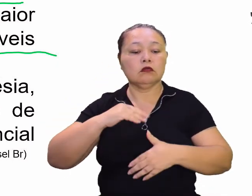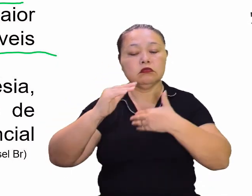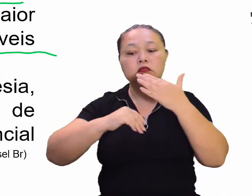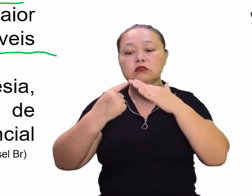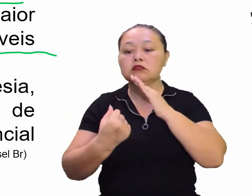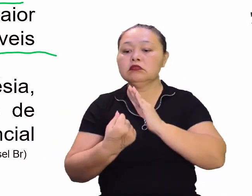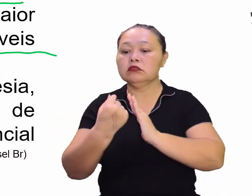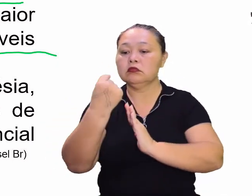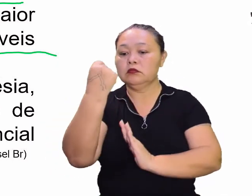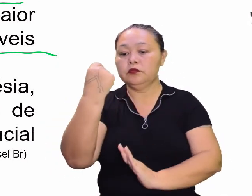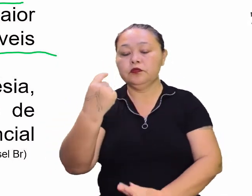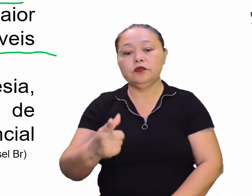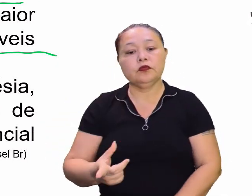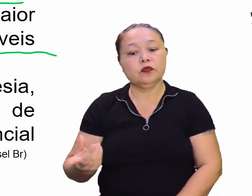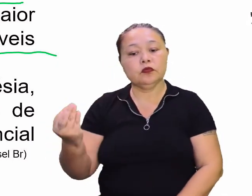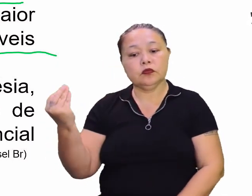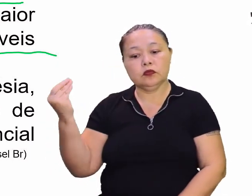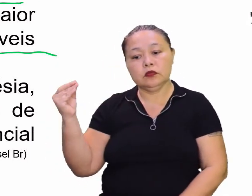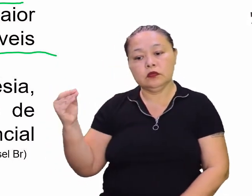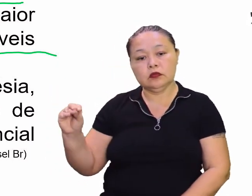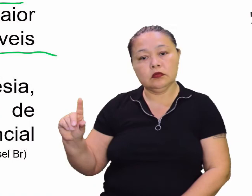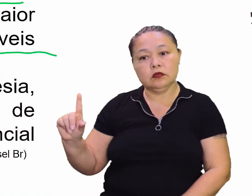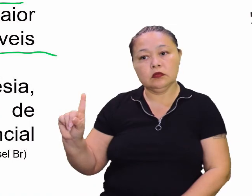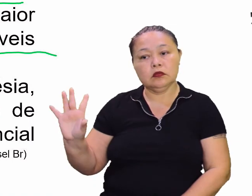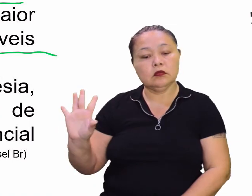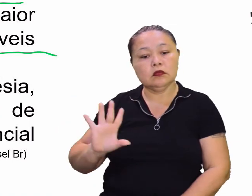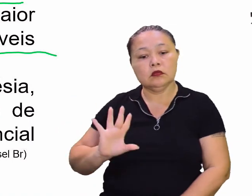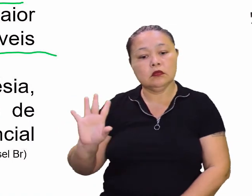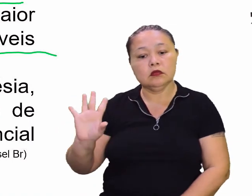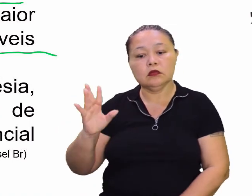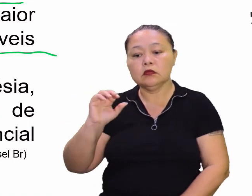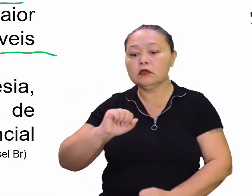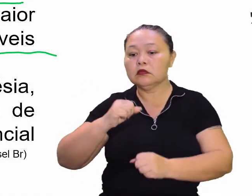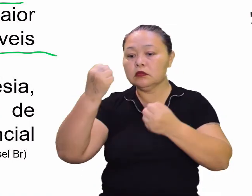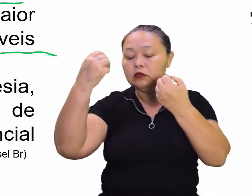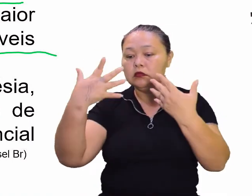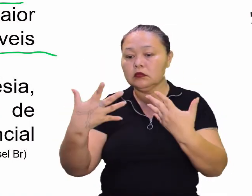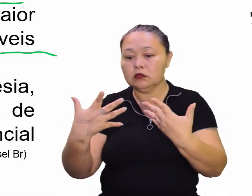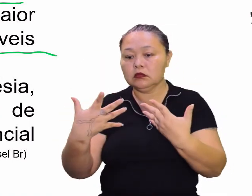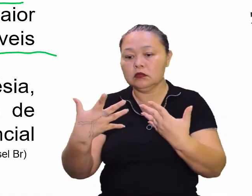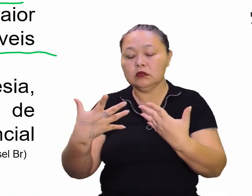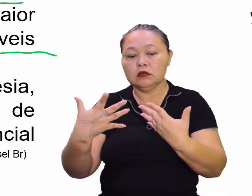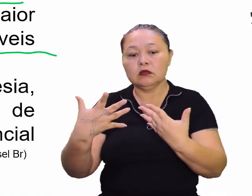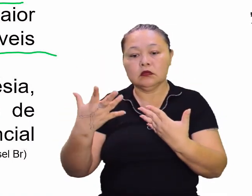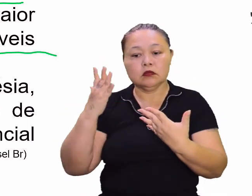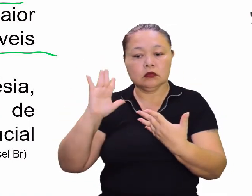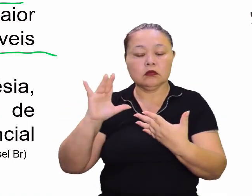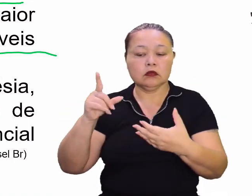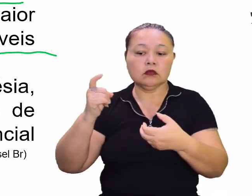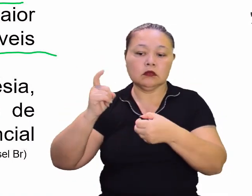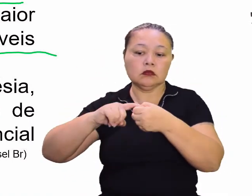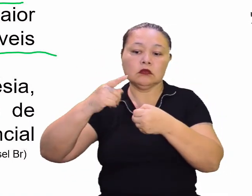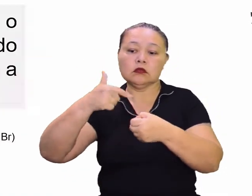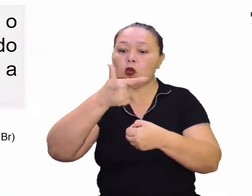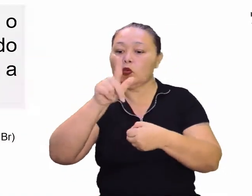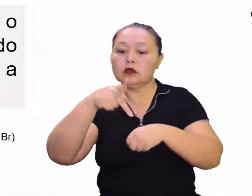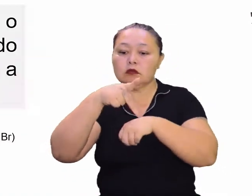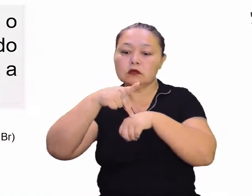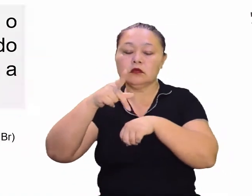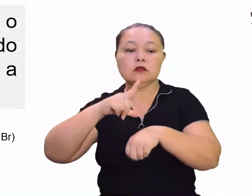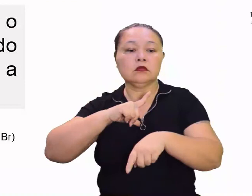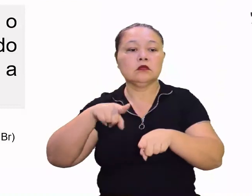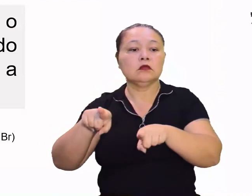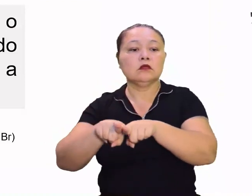crescimento econômico. Colocamos essas aqui, né, só para nível de esclarecimento. Sim, com tem certeza. outros países que também dependem muito de energia.